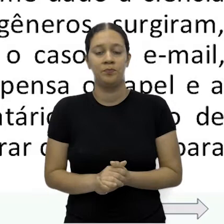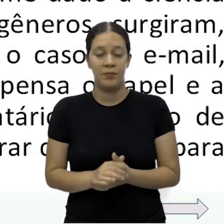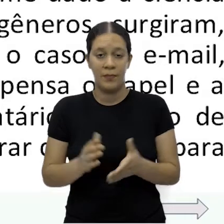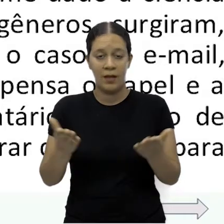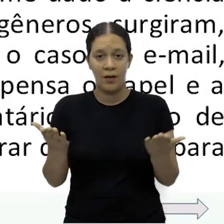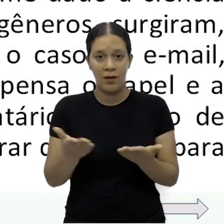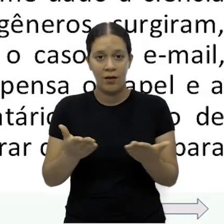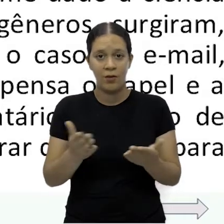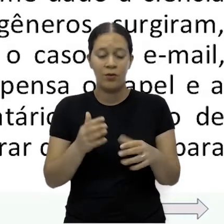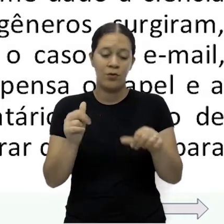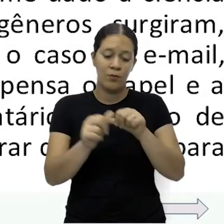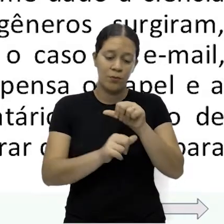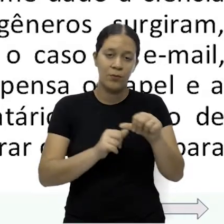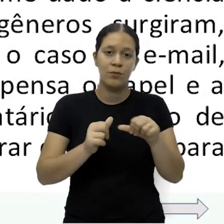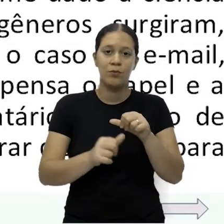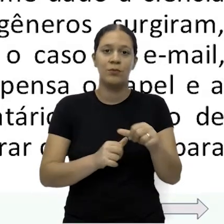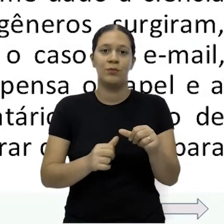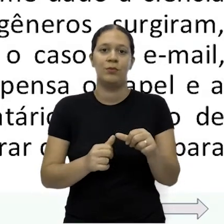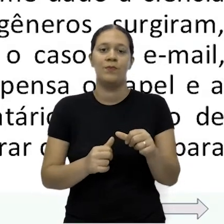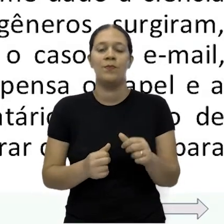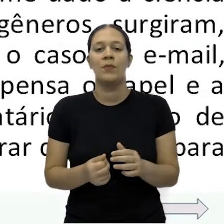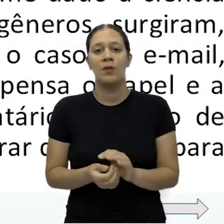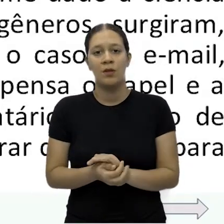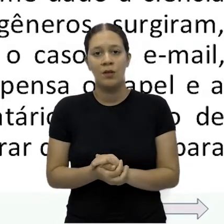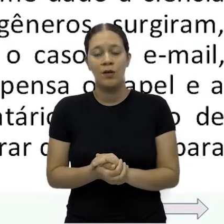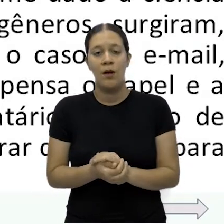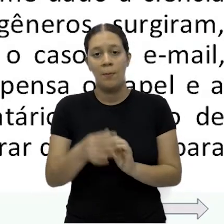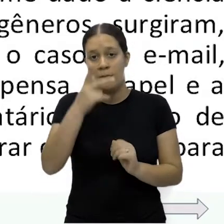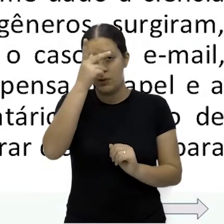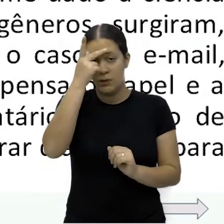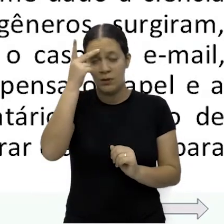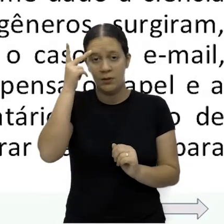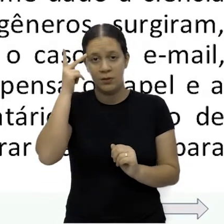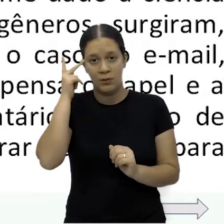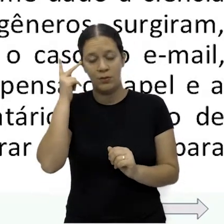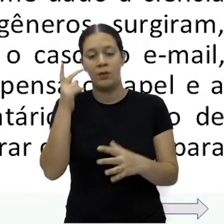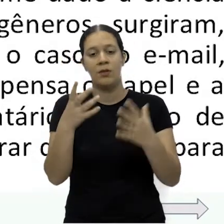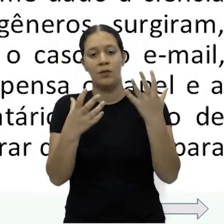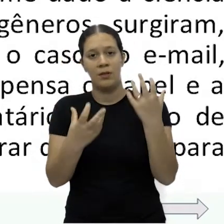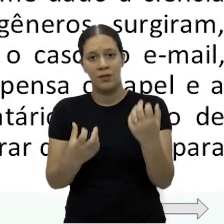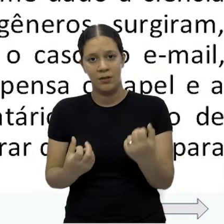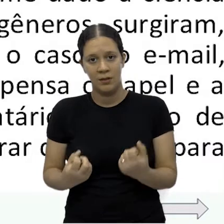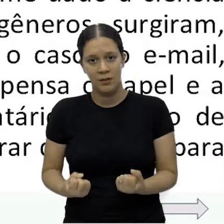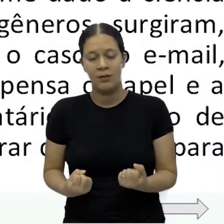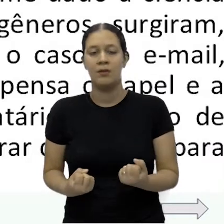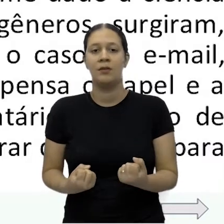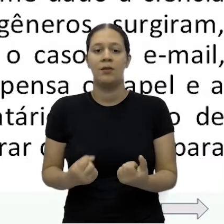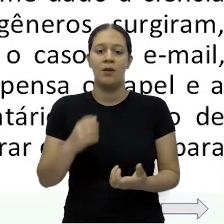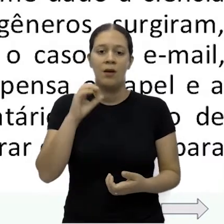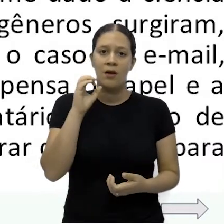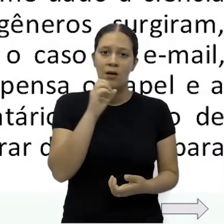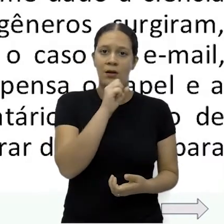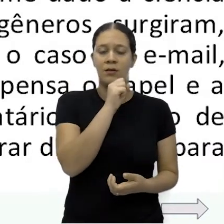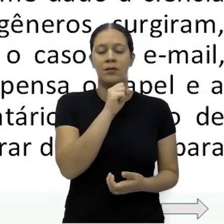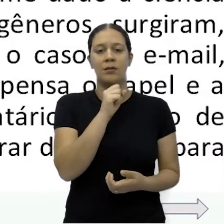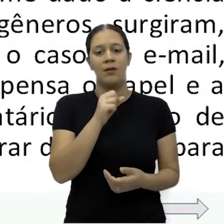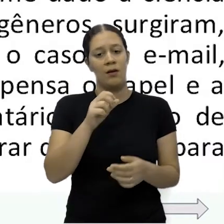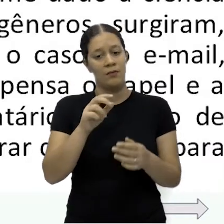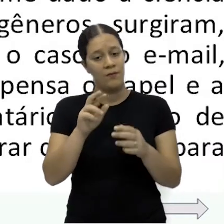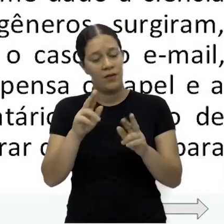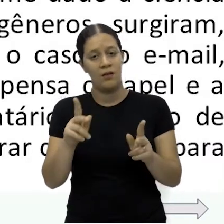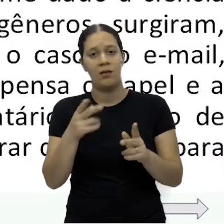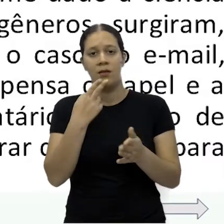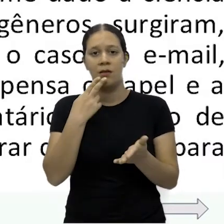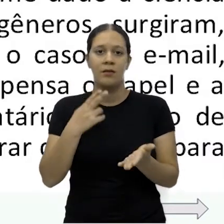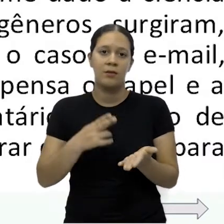a caneta, assim como a postagem via correios. O destinatário recebe-o de forma instantânea, ao contrário